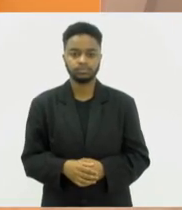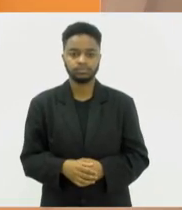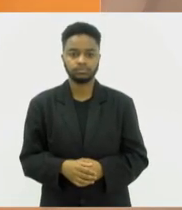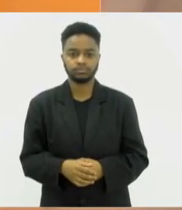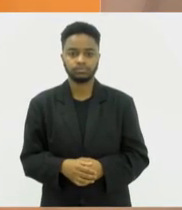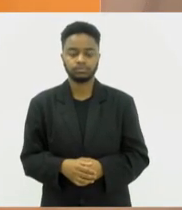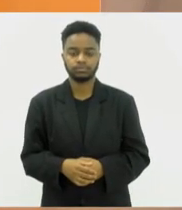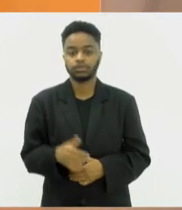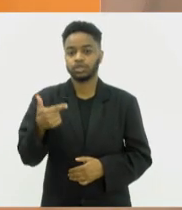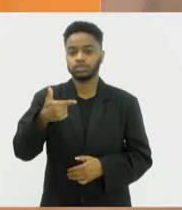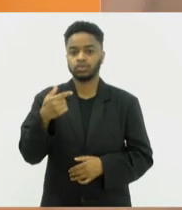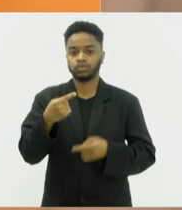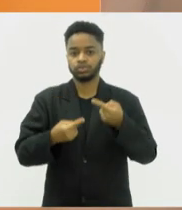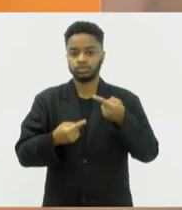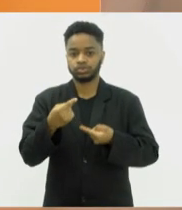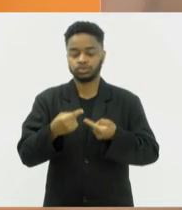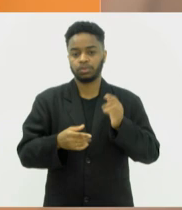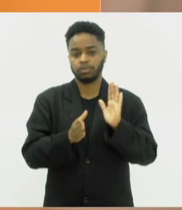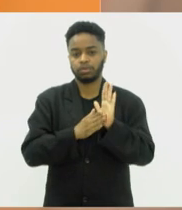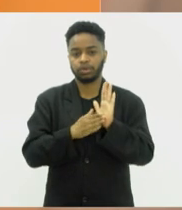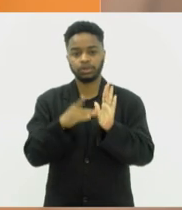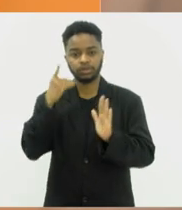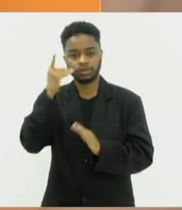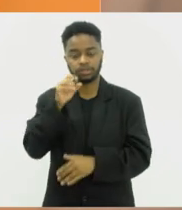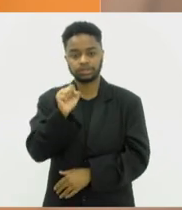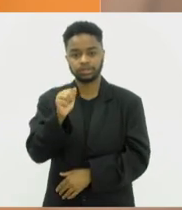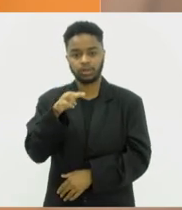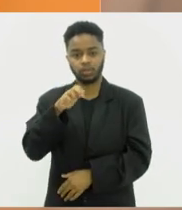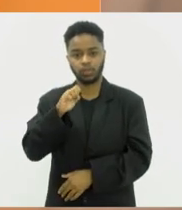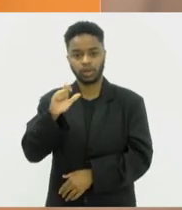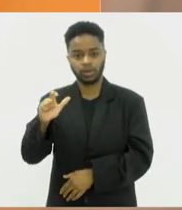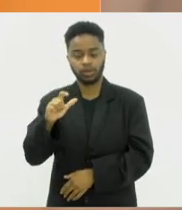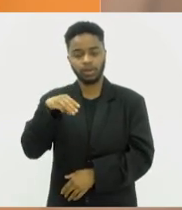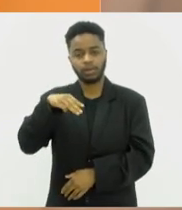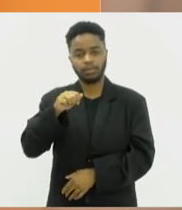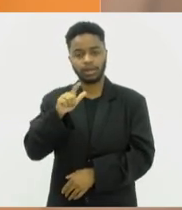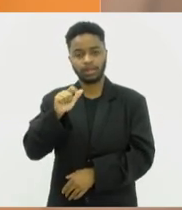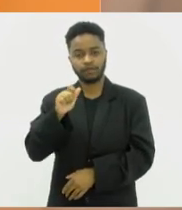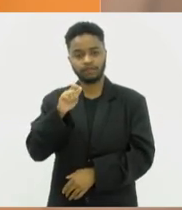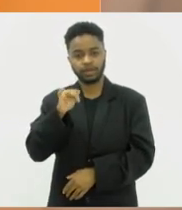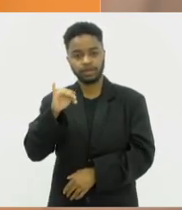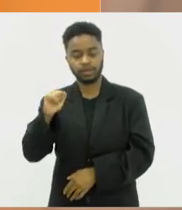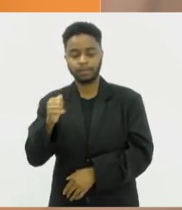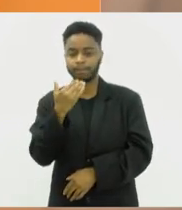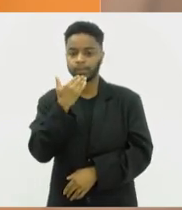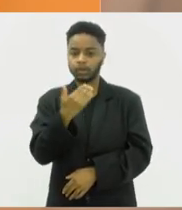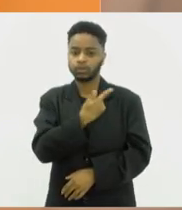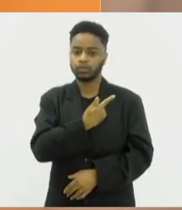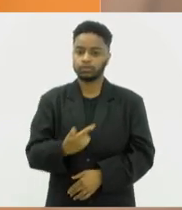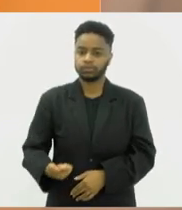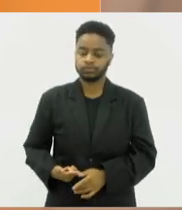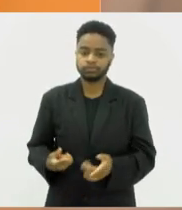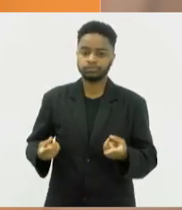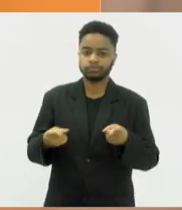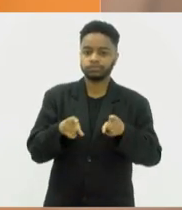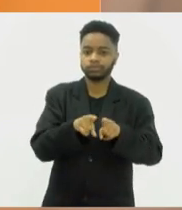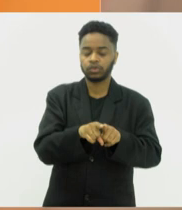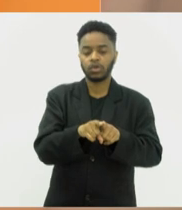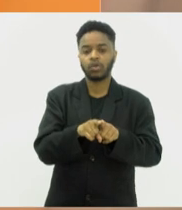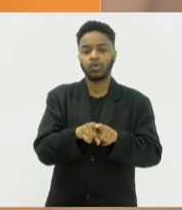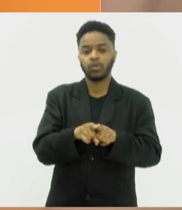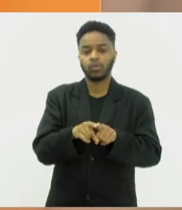Em segunda discussão, proposta do deputado Samuel Malafaia, que pede que o governo do Estado celebre convênio com o Exército